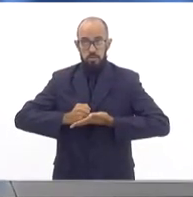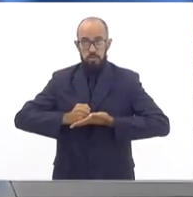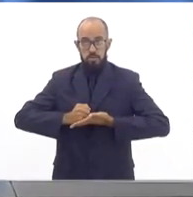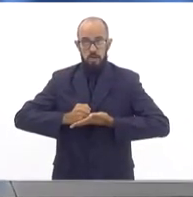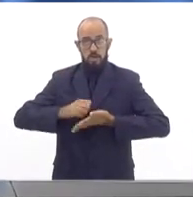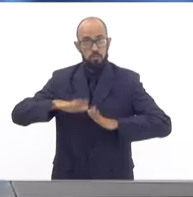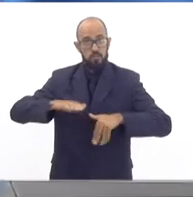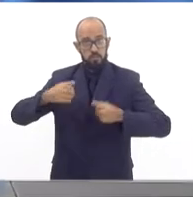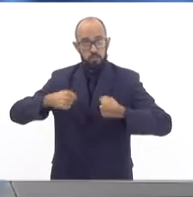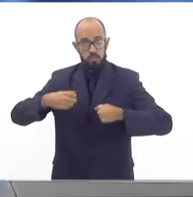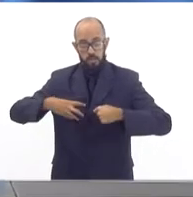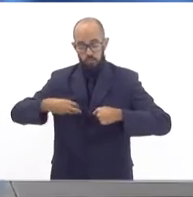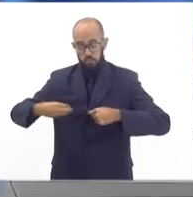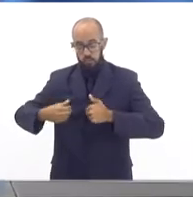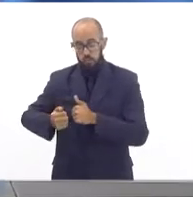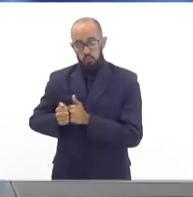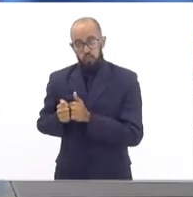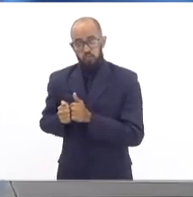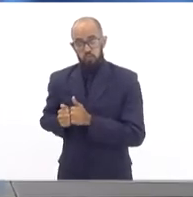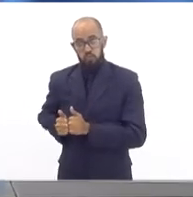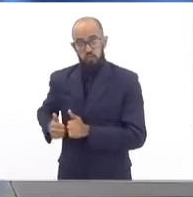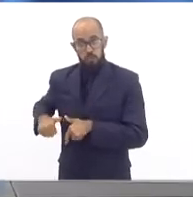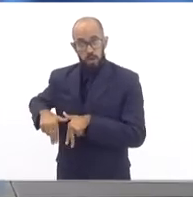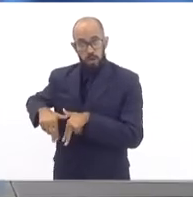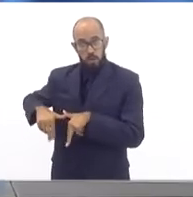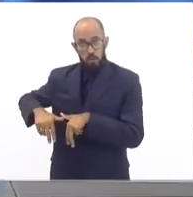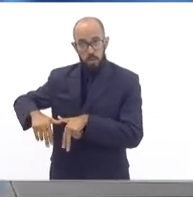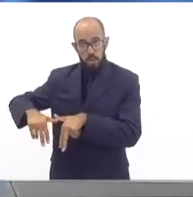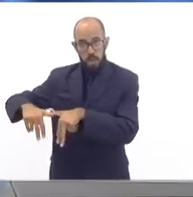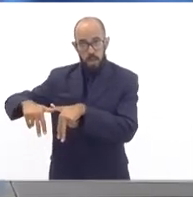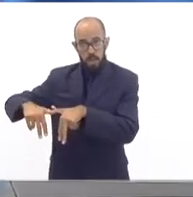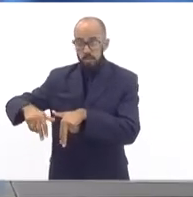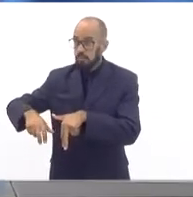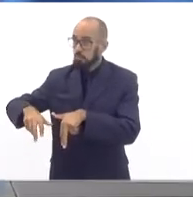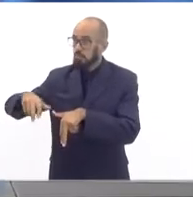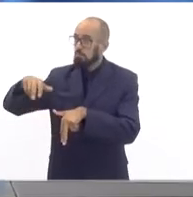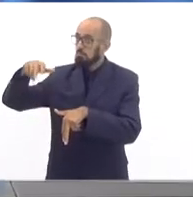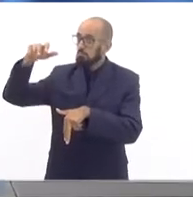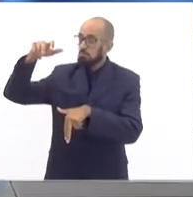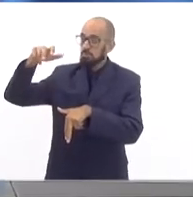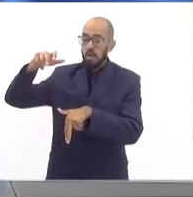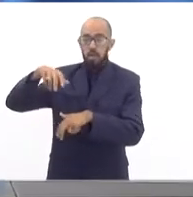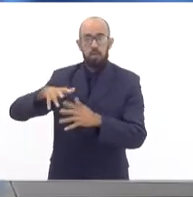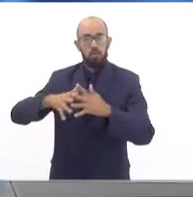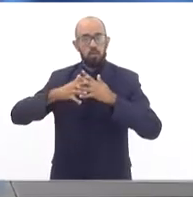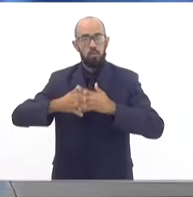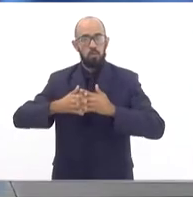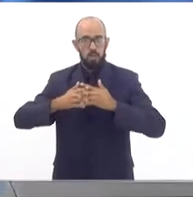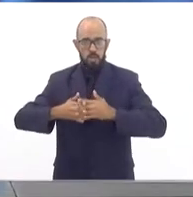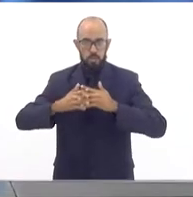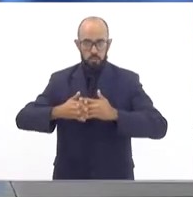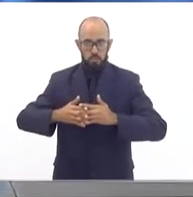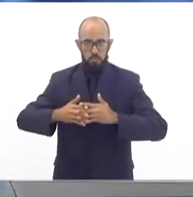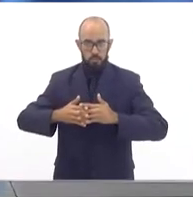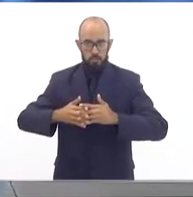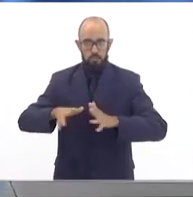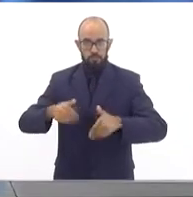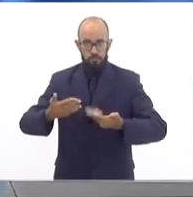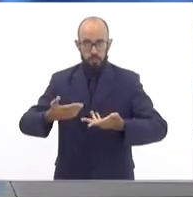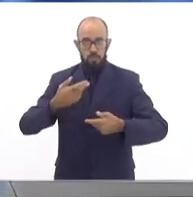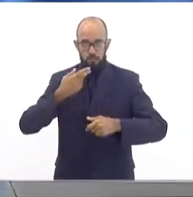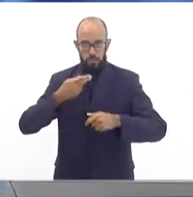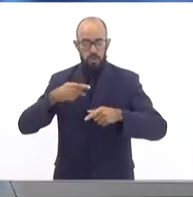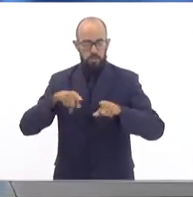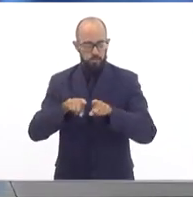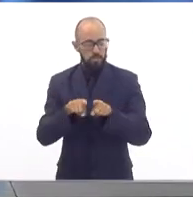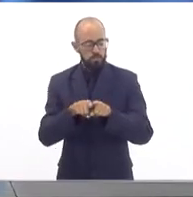levar filho, que não tem quem deixar. E aquela escadaria toda lá é um transtorno muito grande. Então, estou abrindo aqui a palavra para que vocês